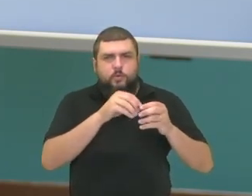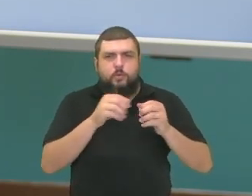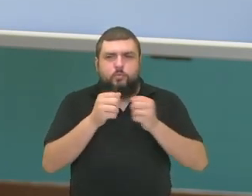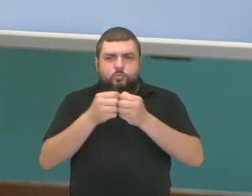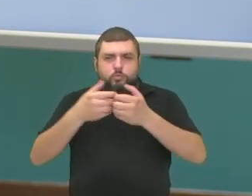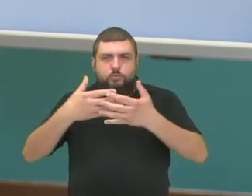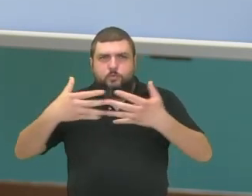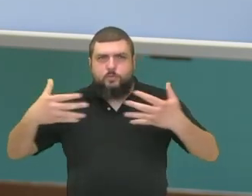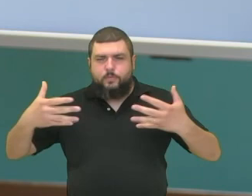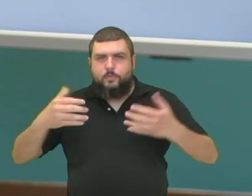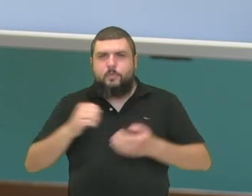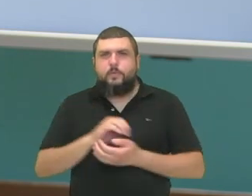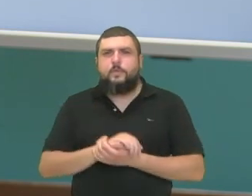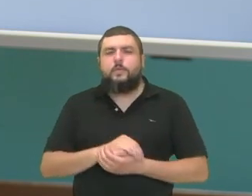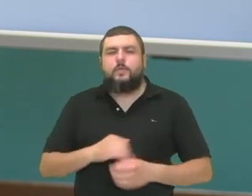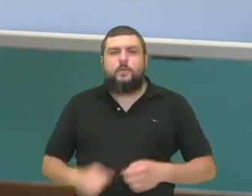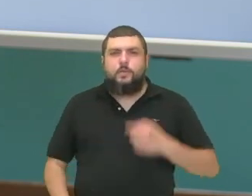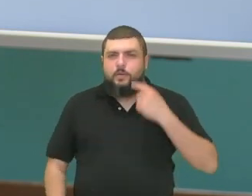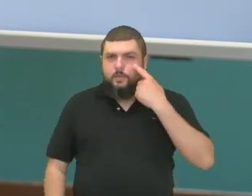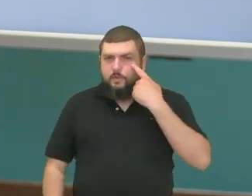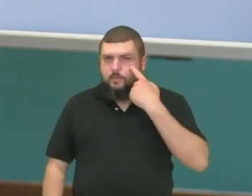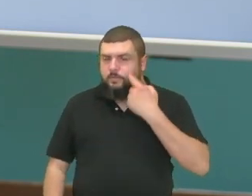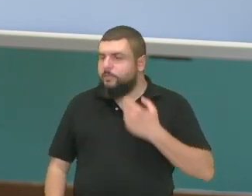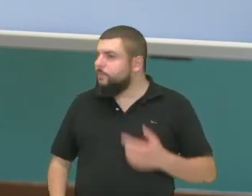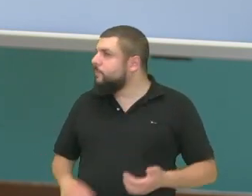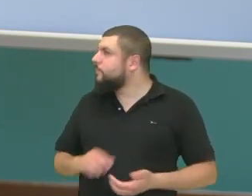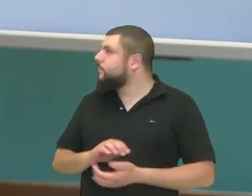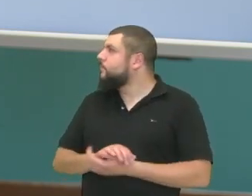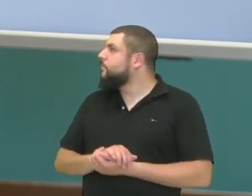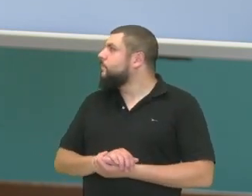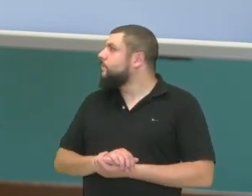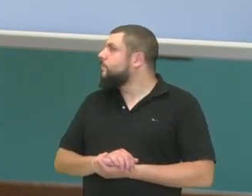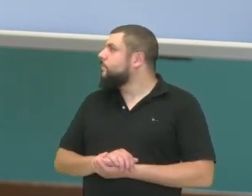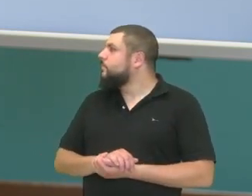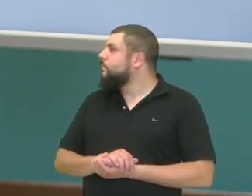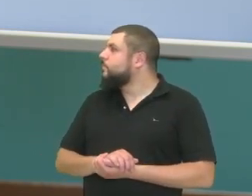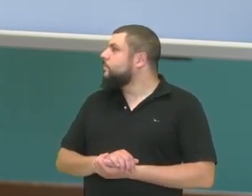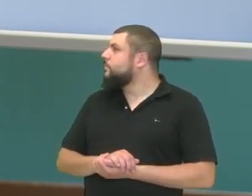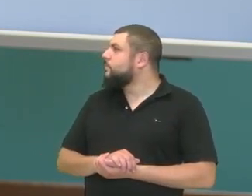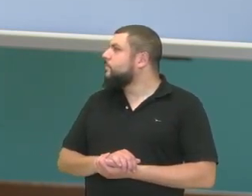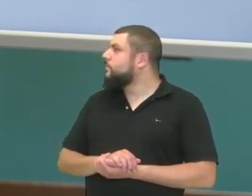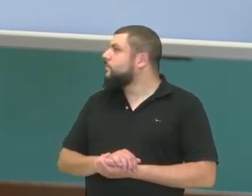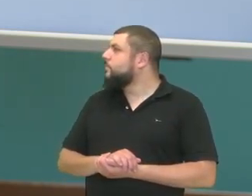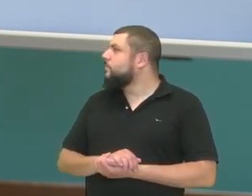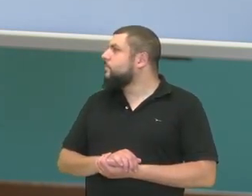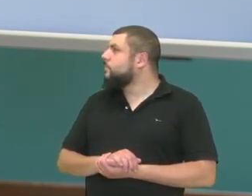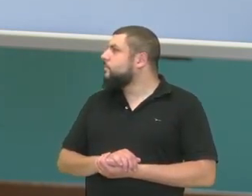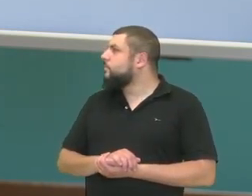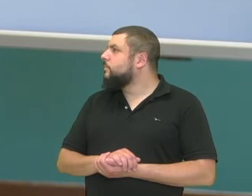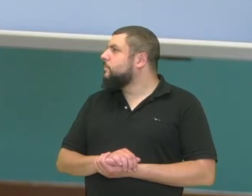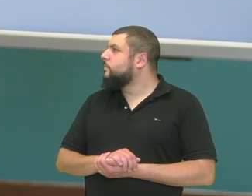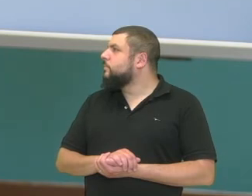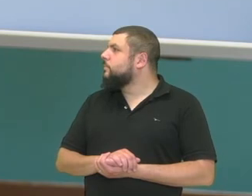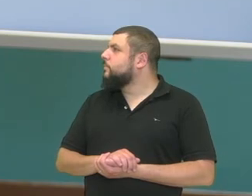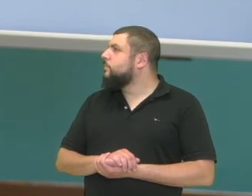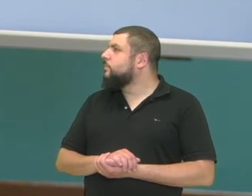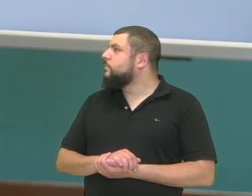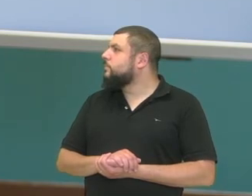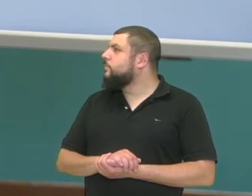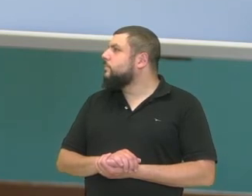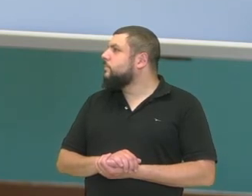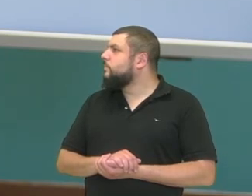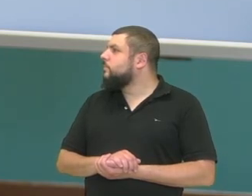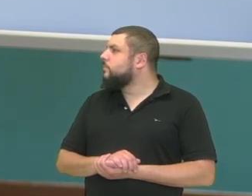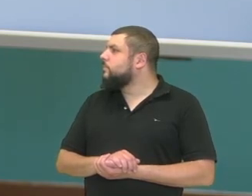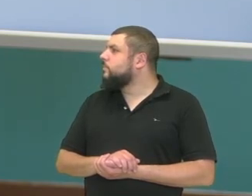nós temos os 2 aldeídos, né? Nós temos o butanal, muito bem. Veja aqui, ó, 4 carbonos, a carbonila